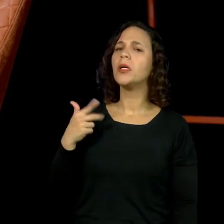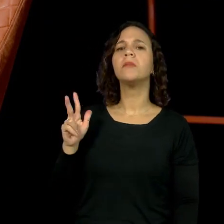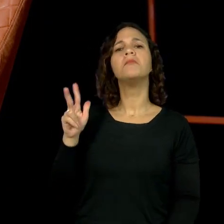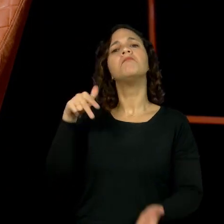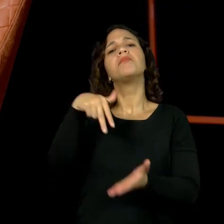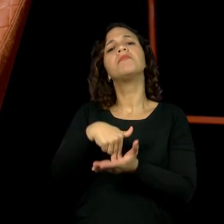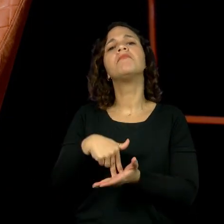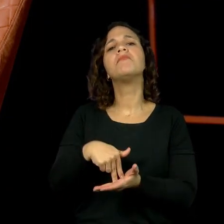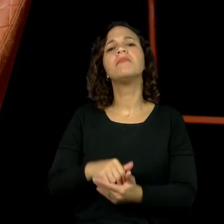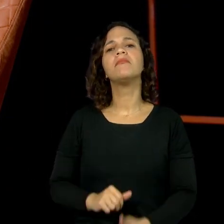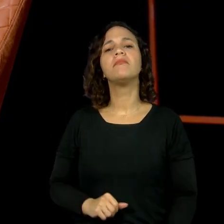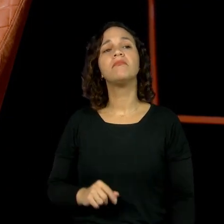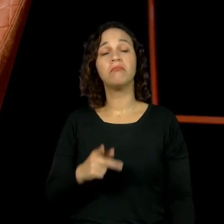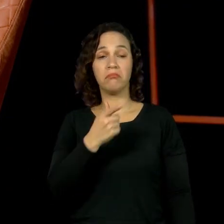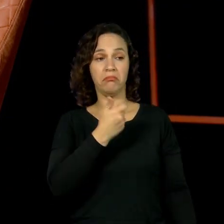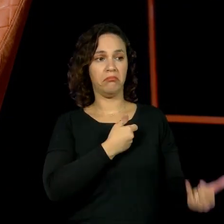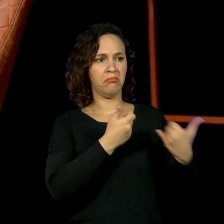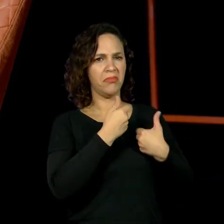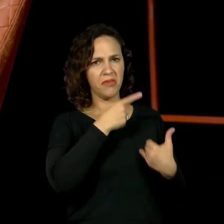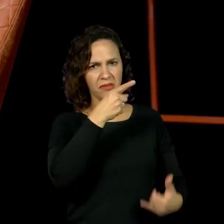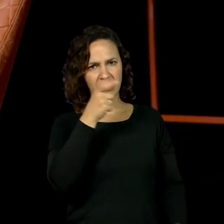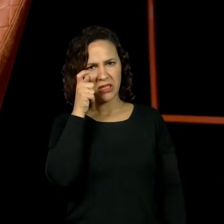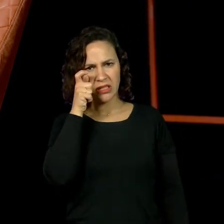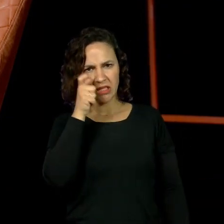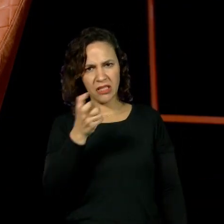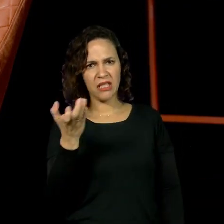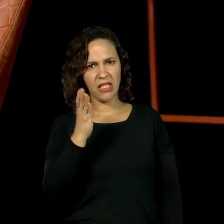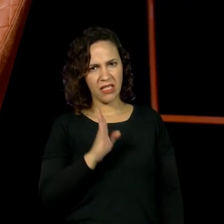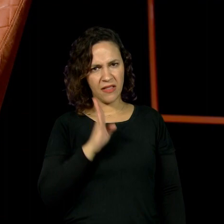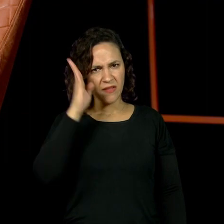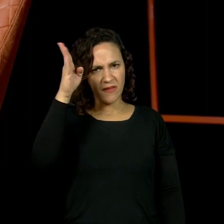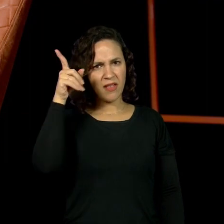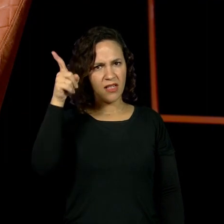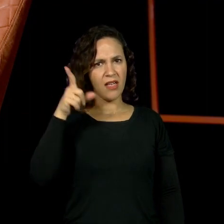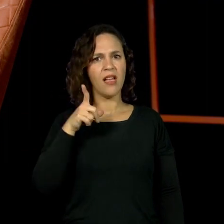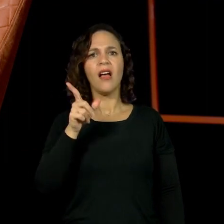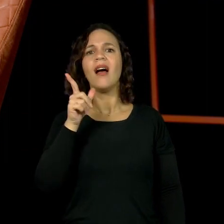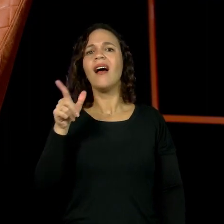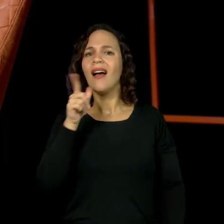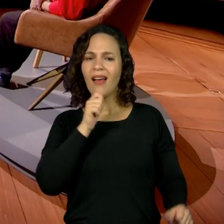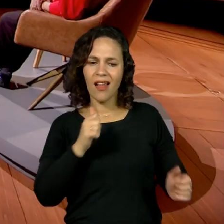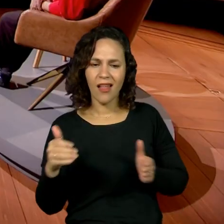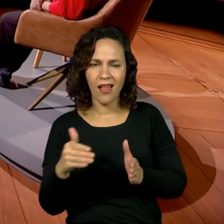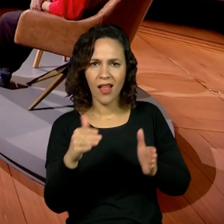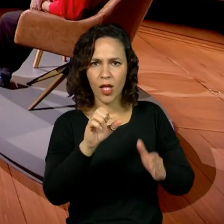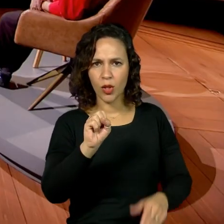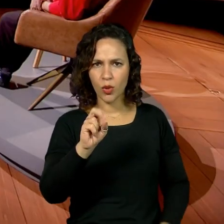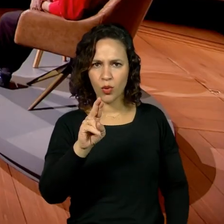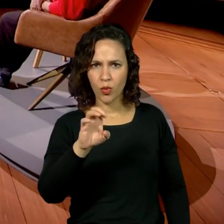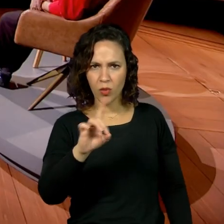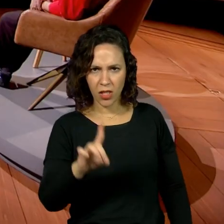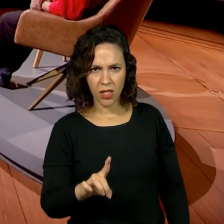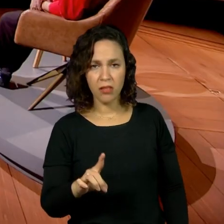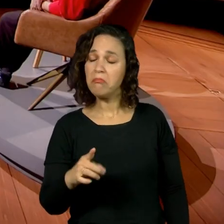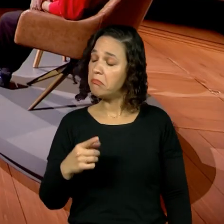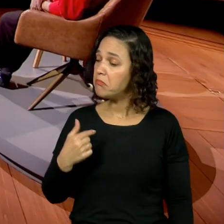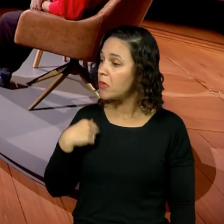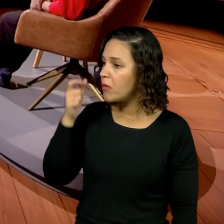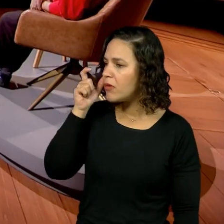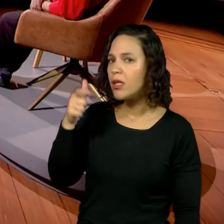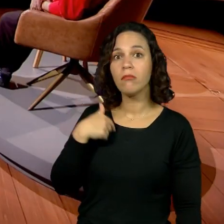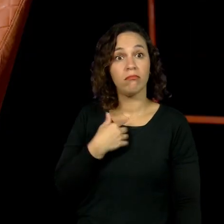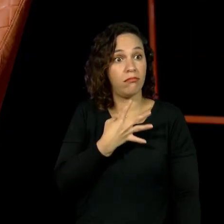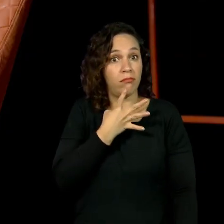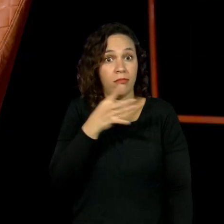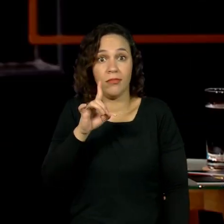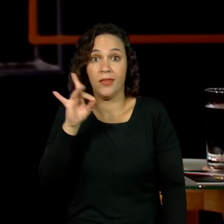Anápio, nós soubemos que o senhor está interessado em servir no Canal de Suez. Claro que estou interessado, sim. Eu nunca tinha ouvido